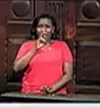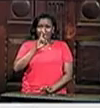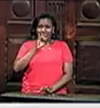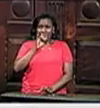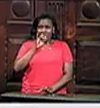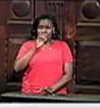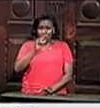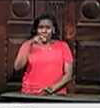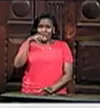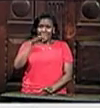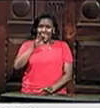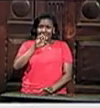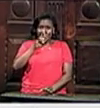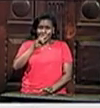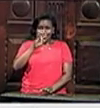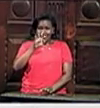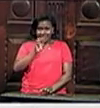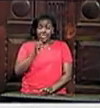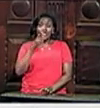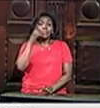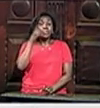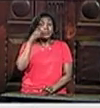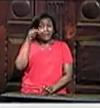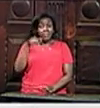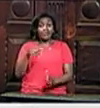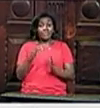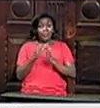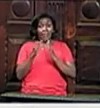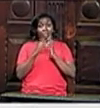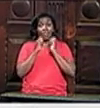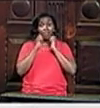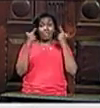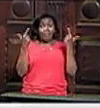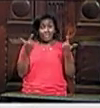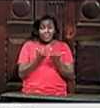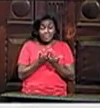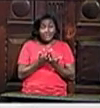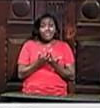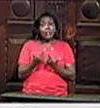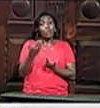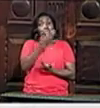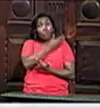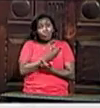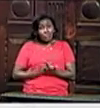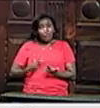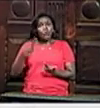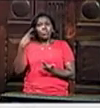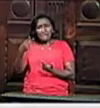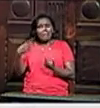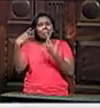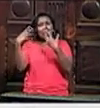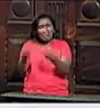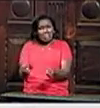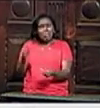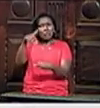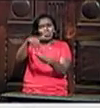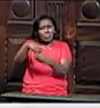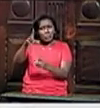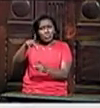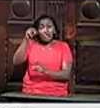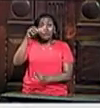nesta casa e que teve o seu governo é aprovado nas urnas por quase